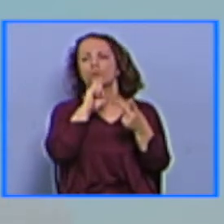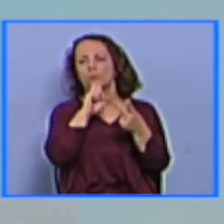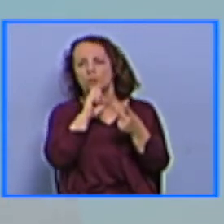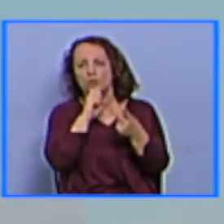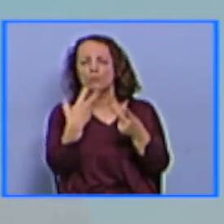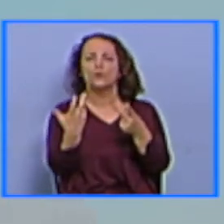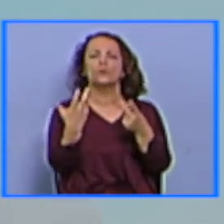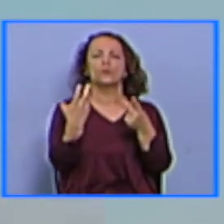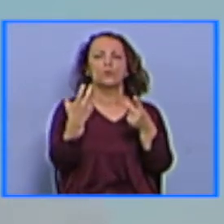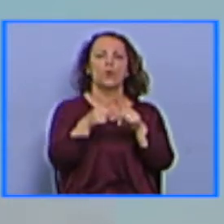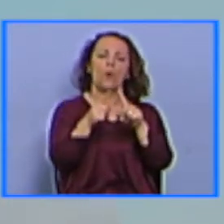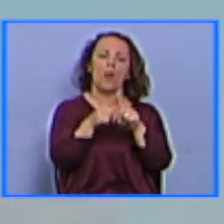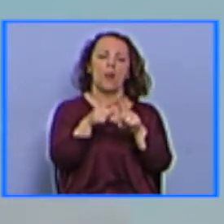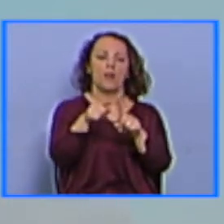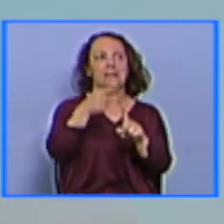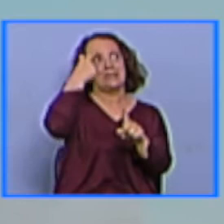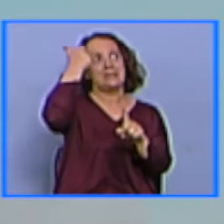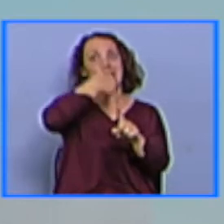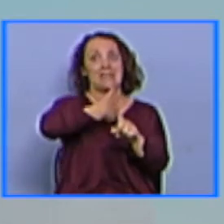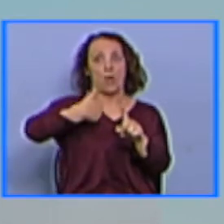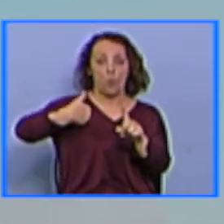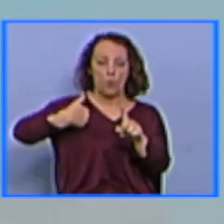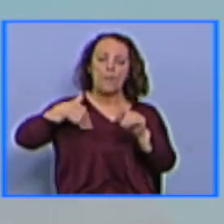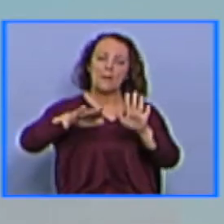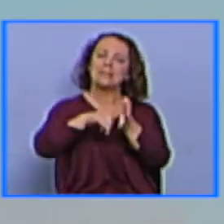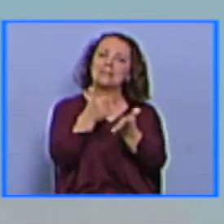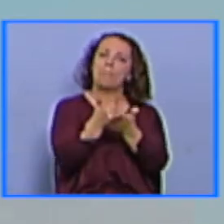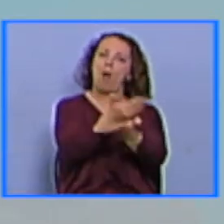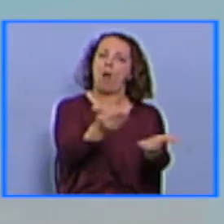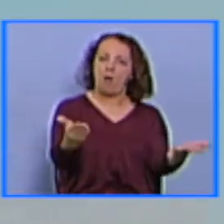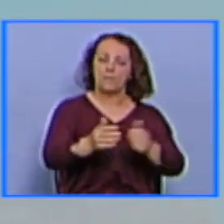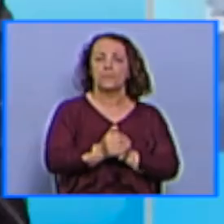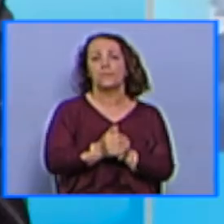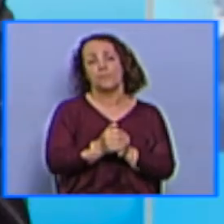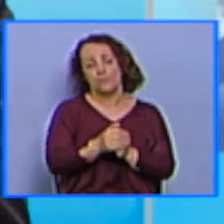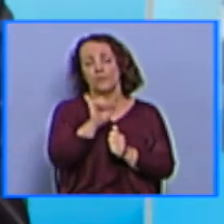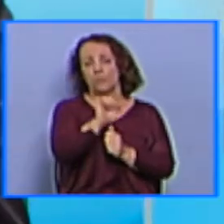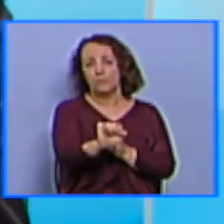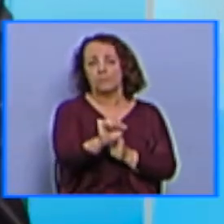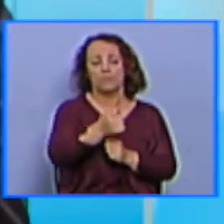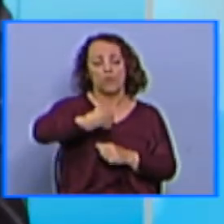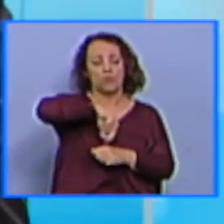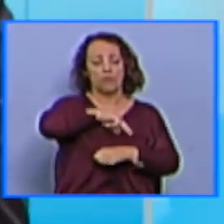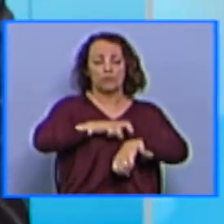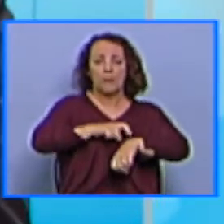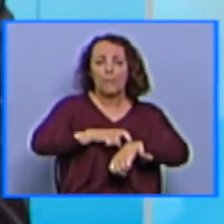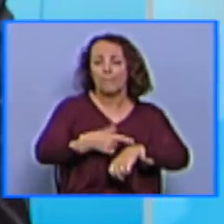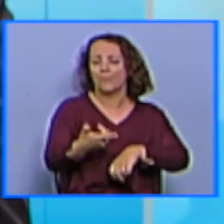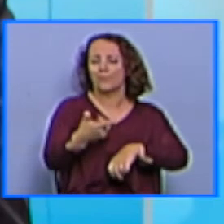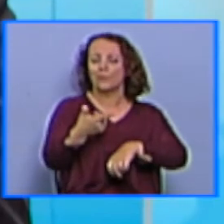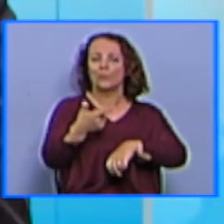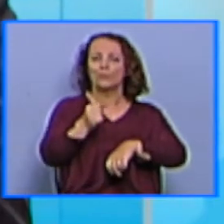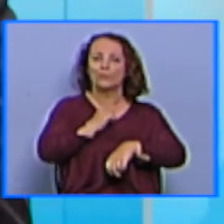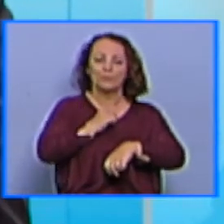que, de facto, este bem maior da saúde esteja sempre presente. Pois, no que diz respeito aos nossos templos, aos nossos espaços